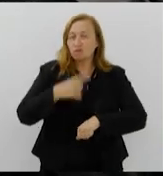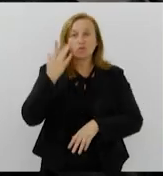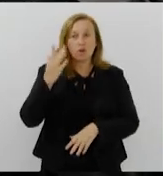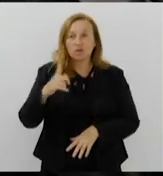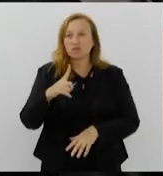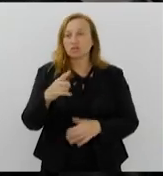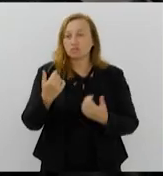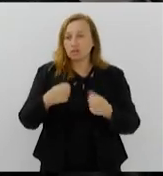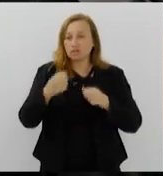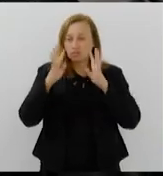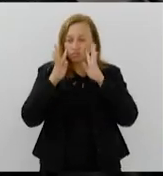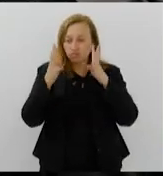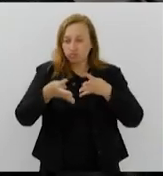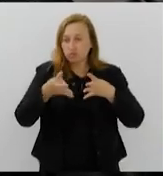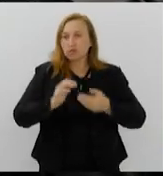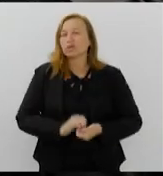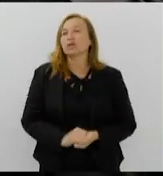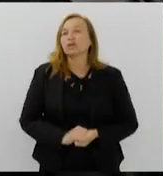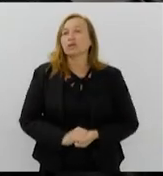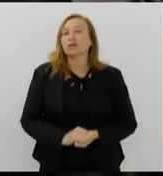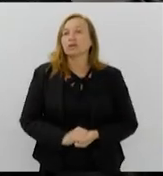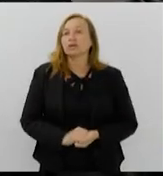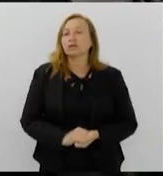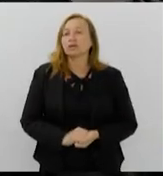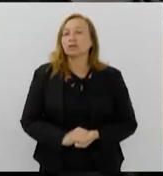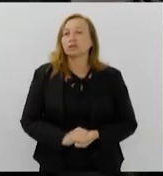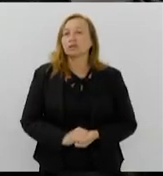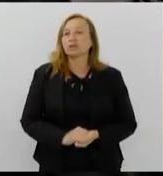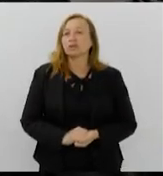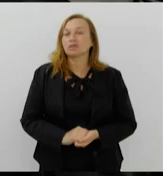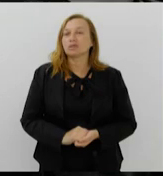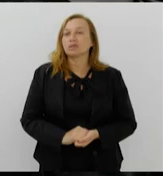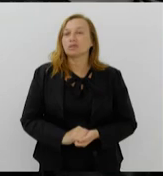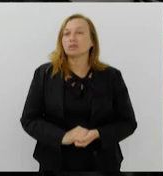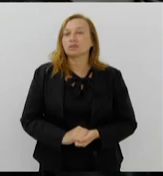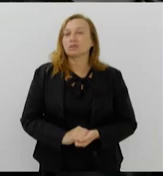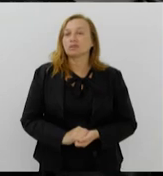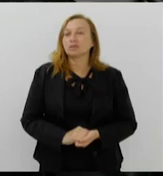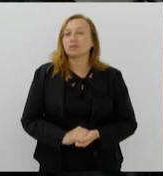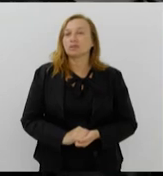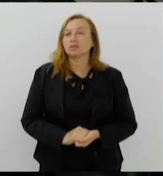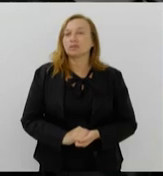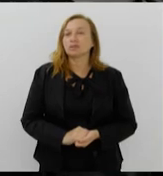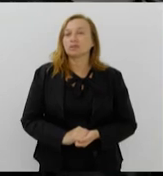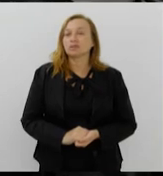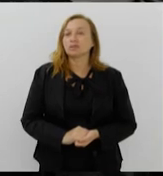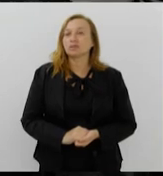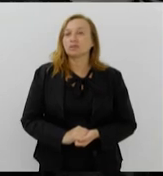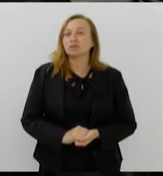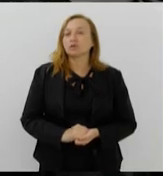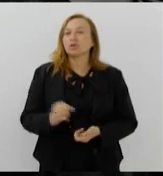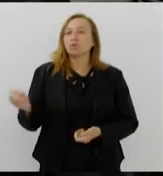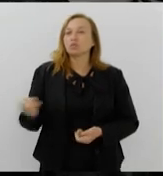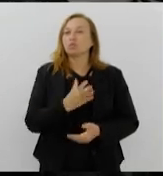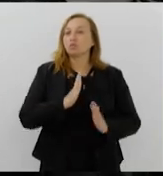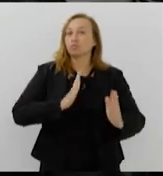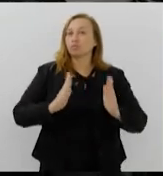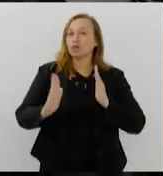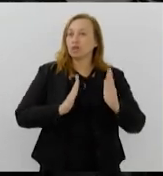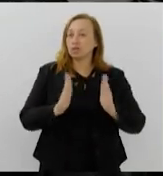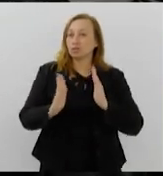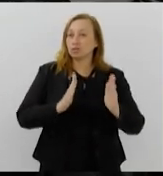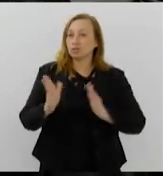que estar muito atentos, que é essa formação para o nosso novo período legislativo